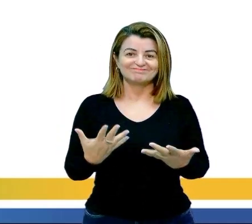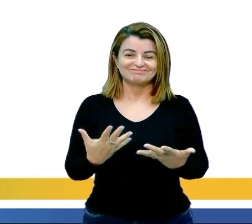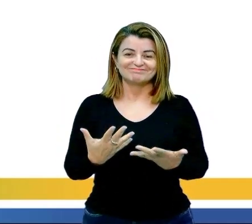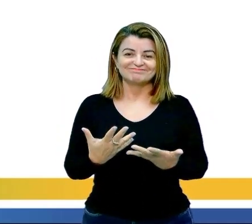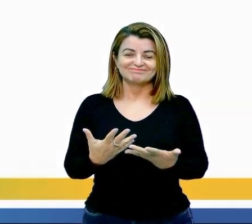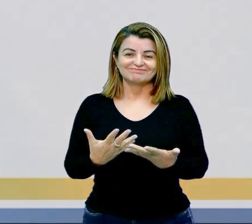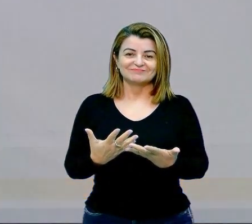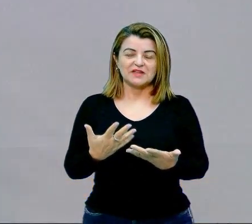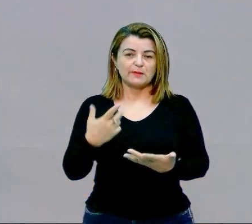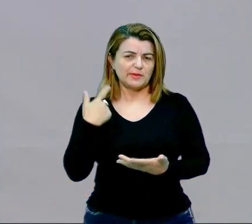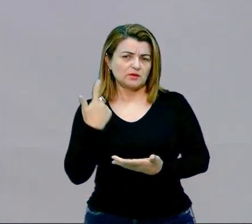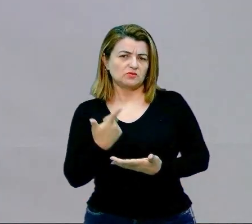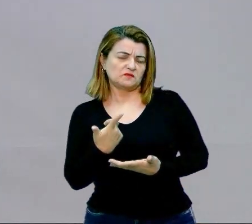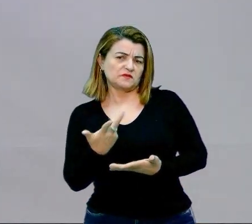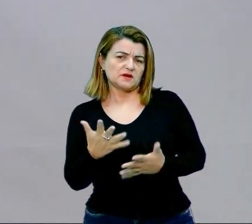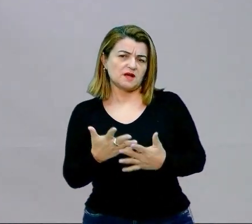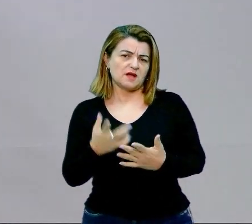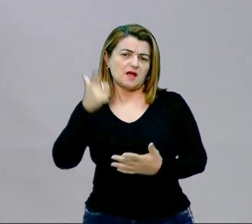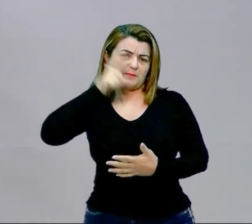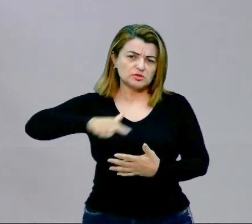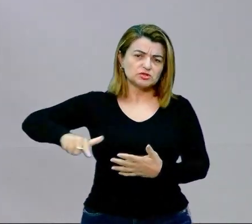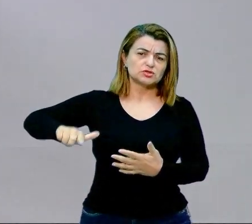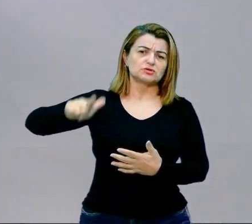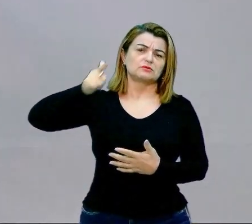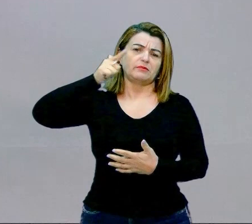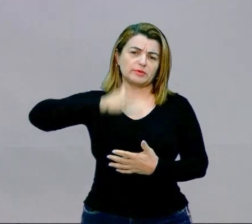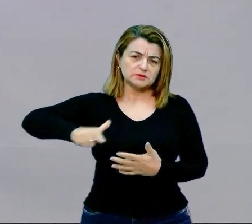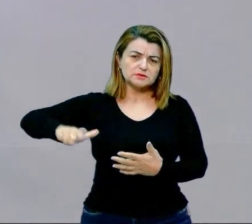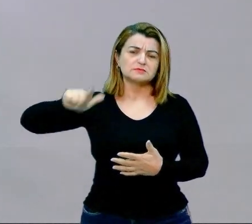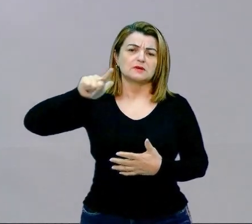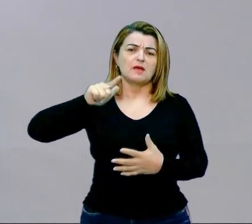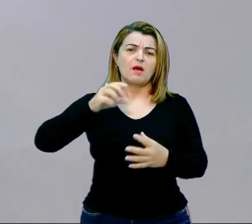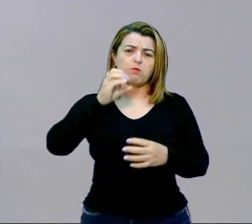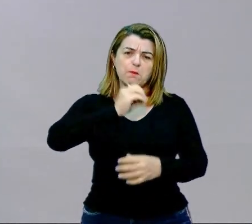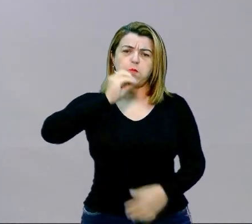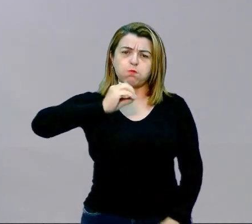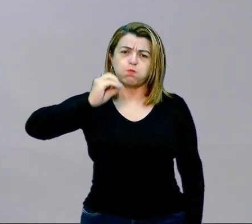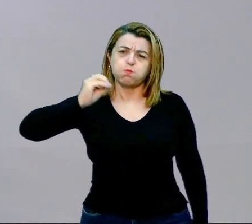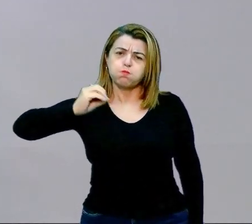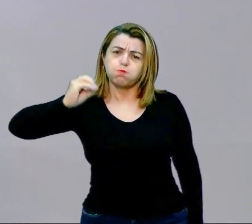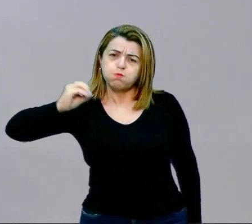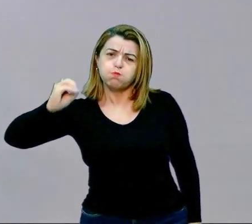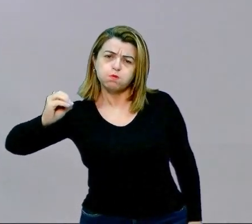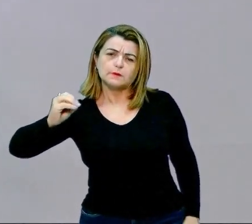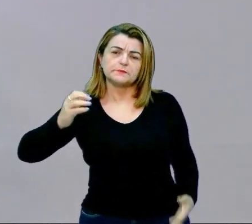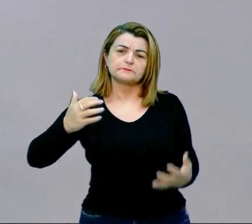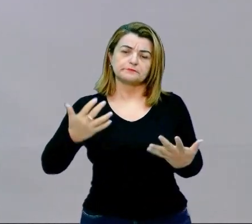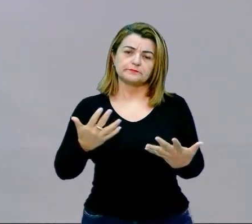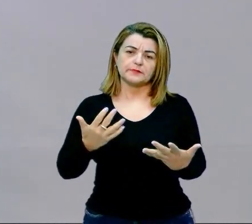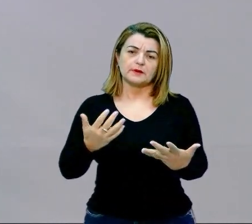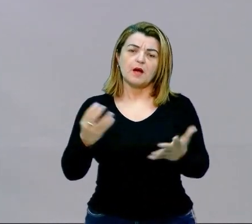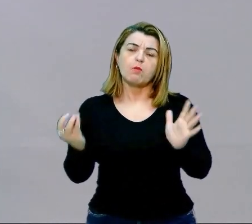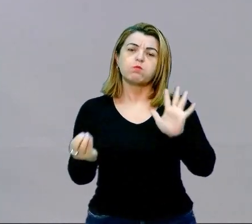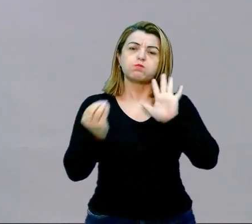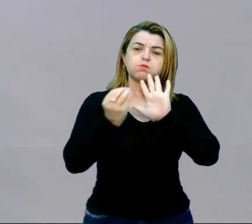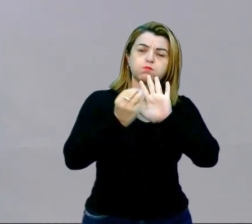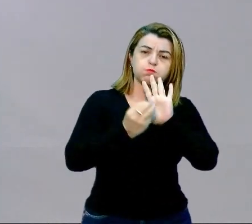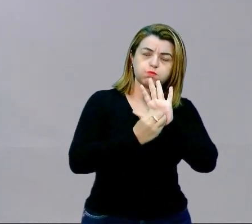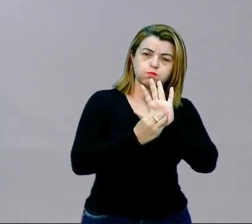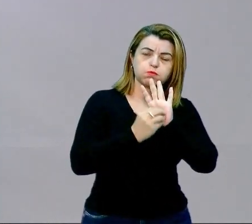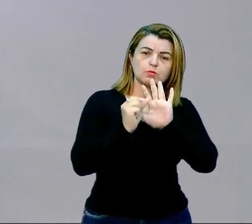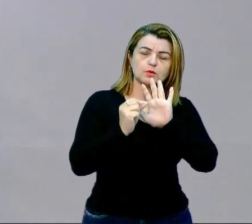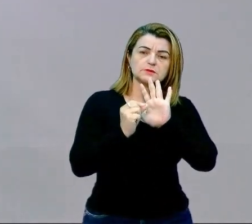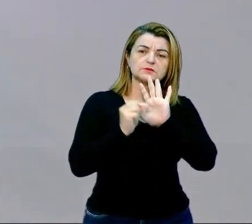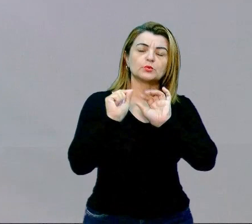Então, para a gente não ficar repetindo aquela quantidade enorme de zeros, nós colocamos a